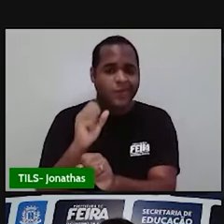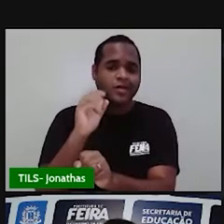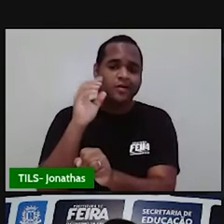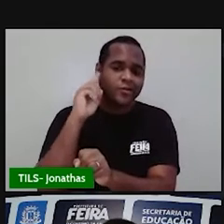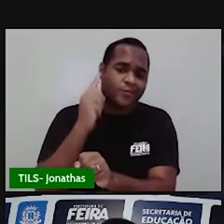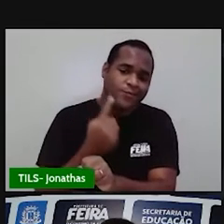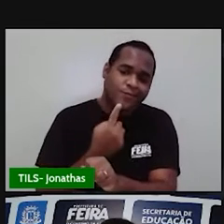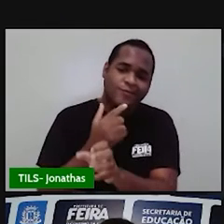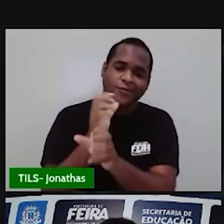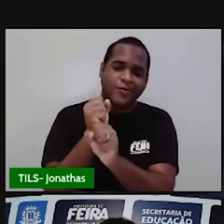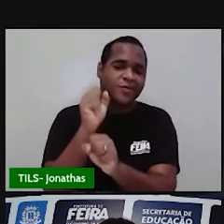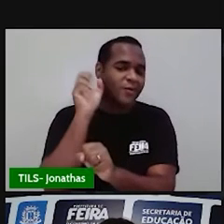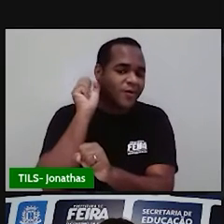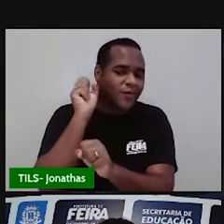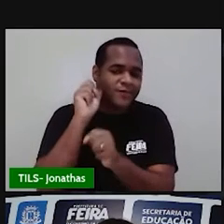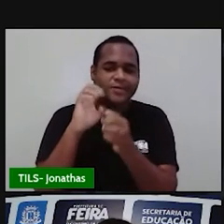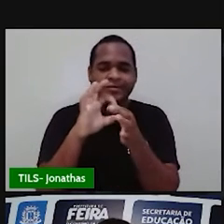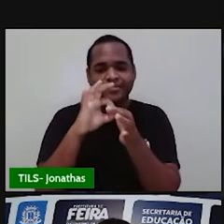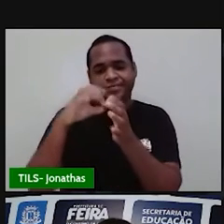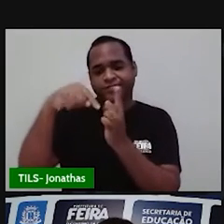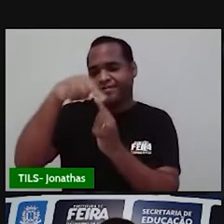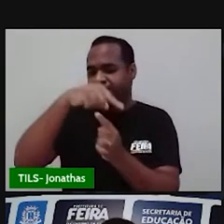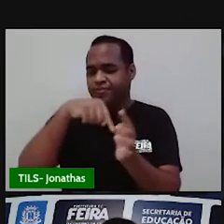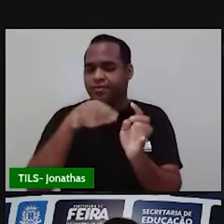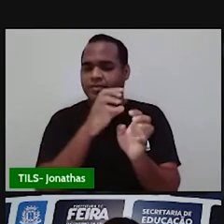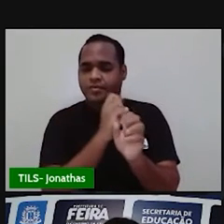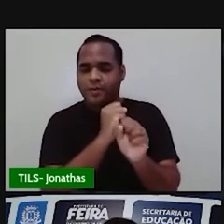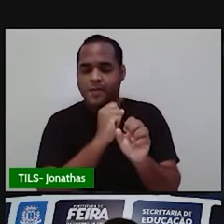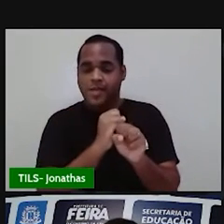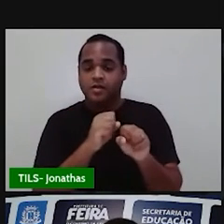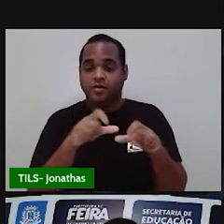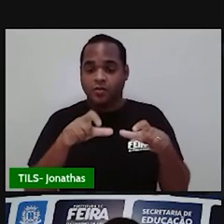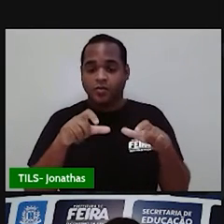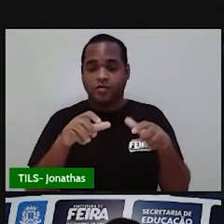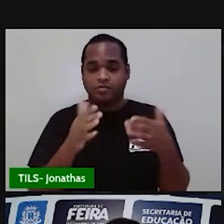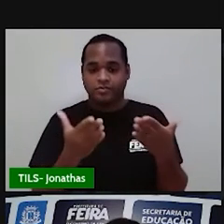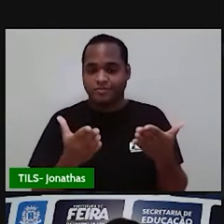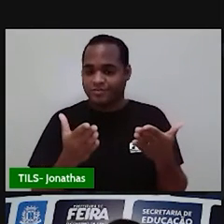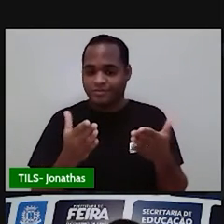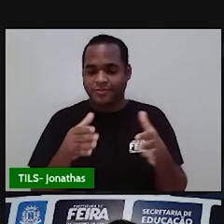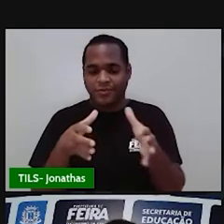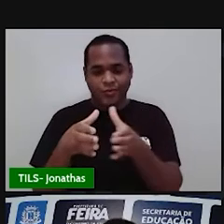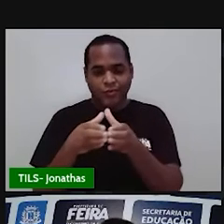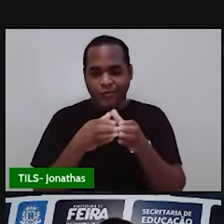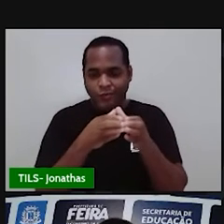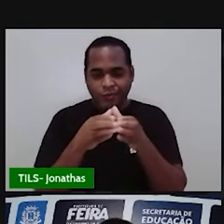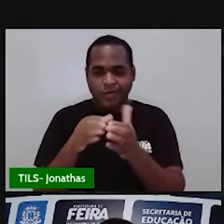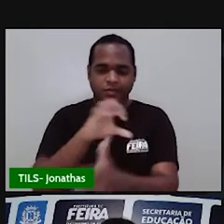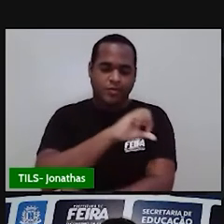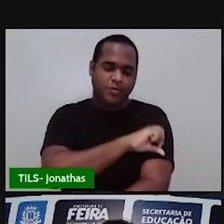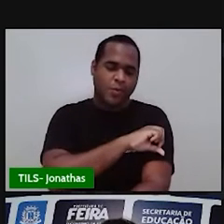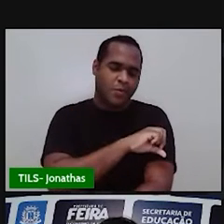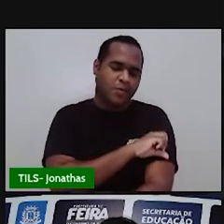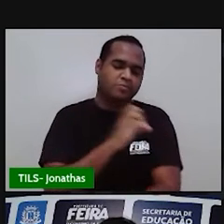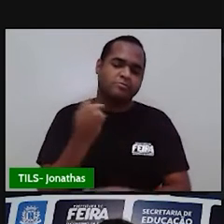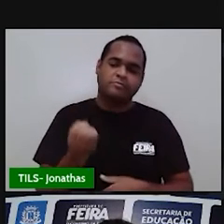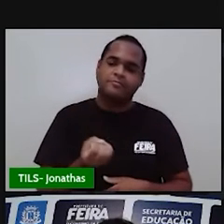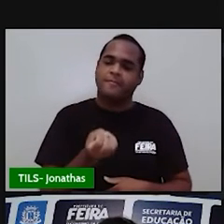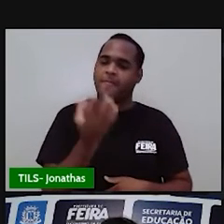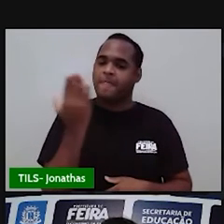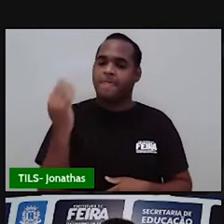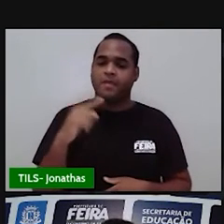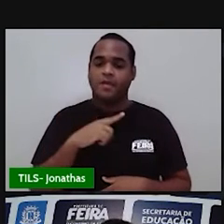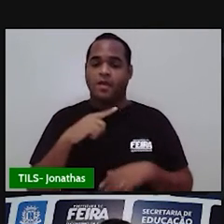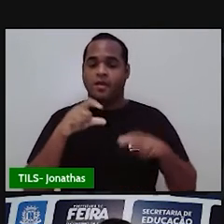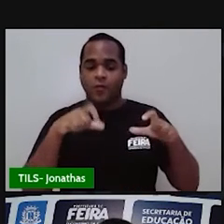Olha só que bacana, né? A quantidade de turmas do nono ano, né, considerando todas